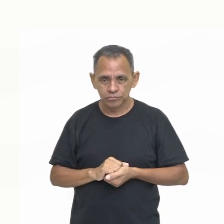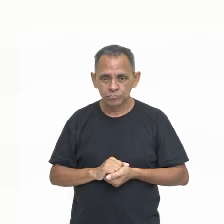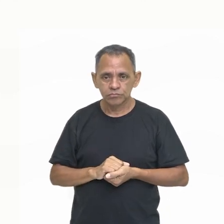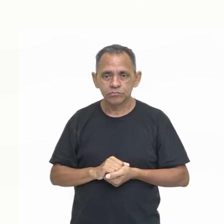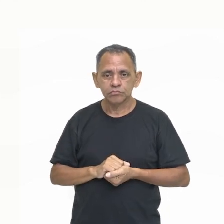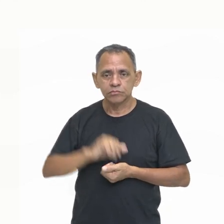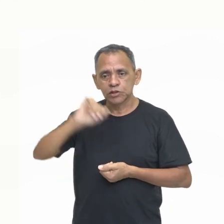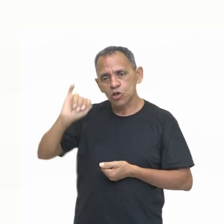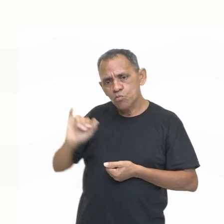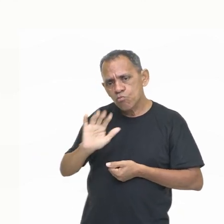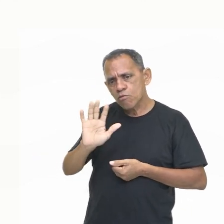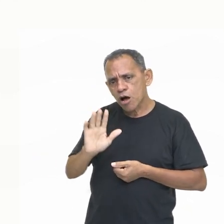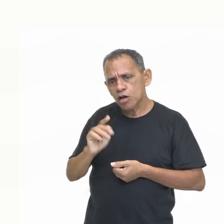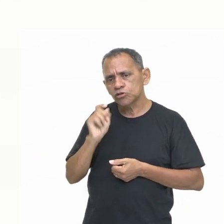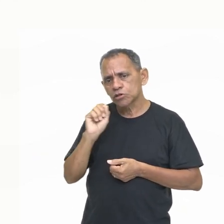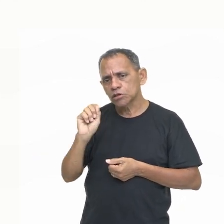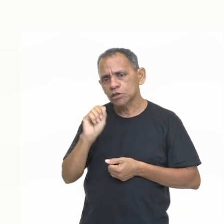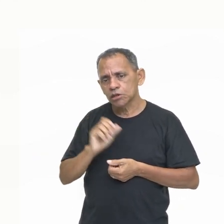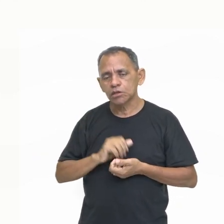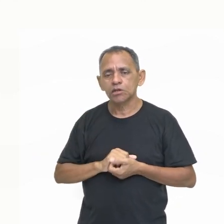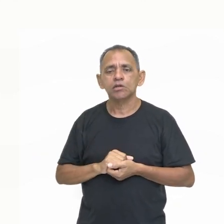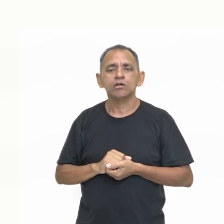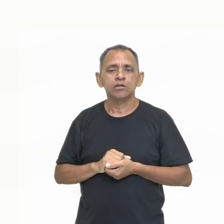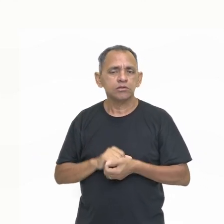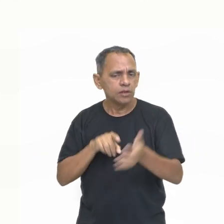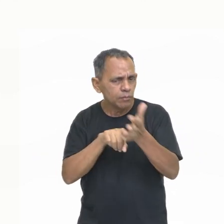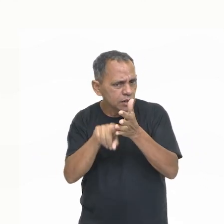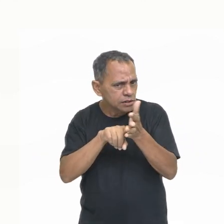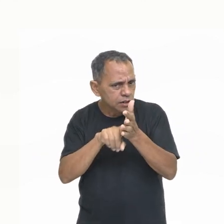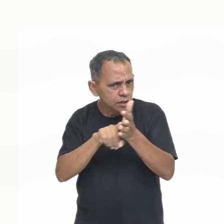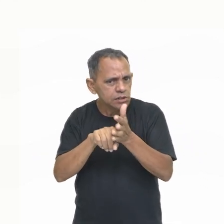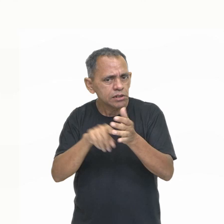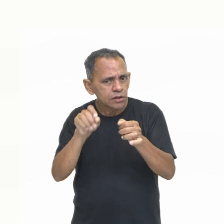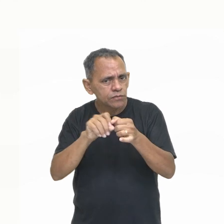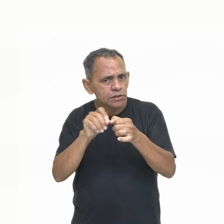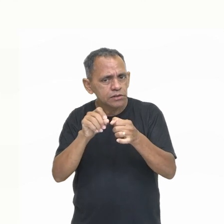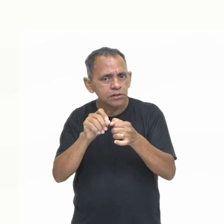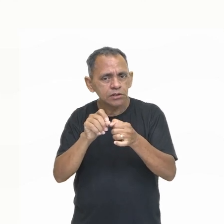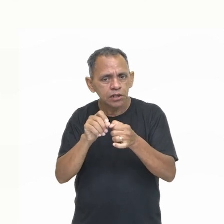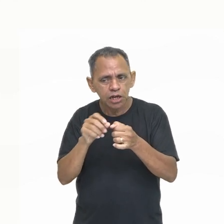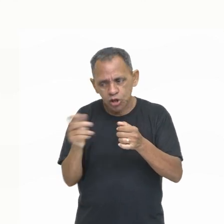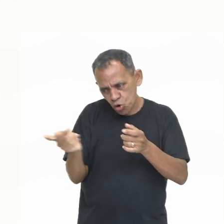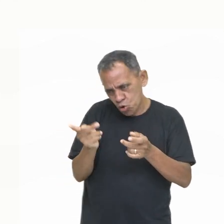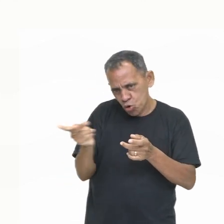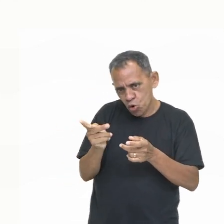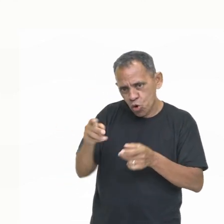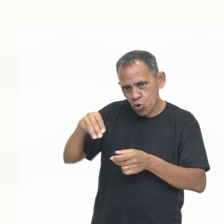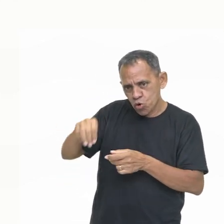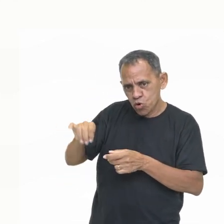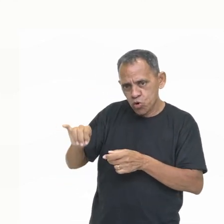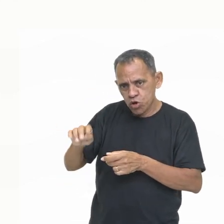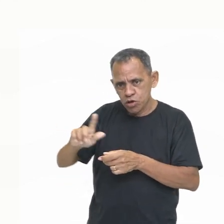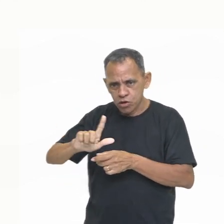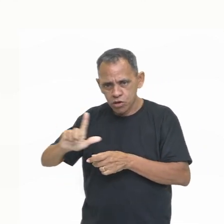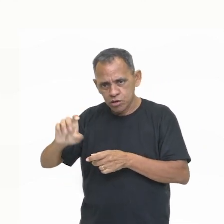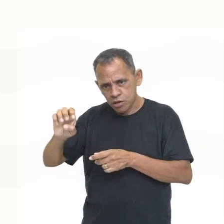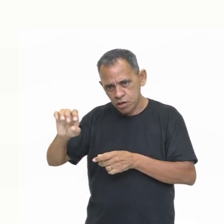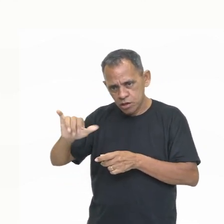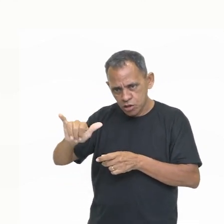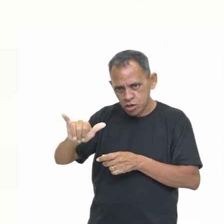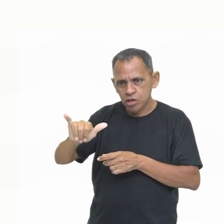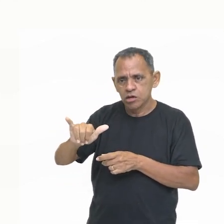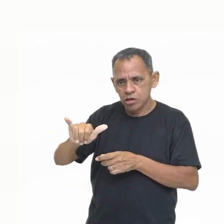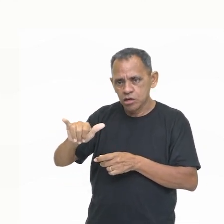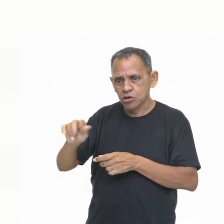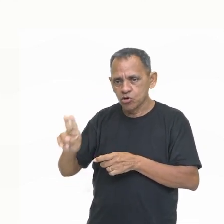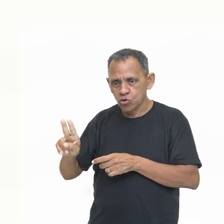imagem do experimento feito, né, por Milley e Urey, né?